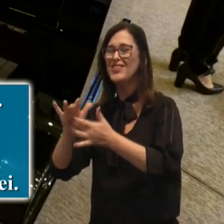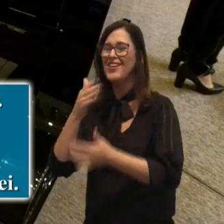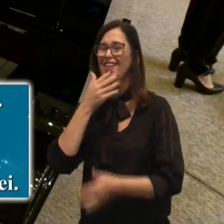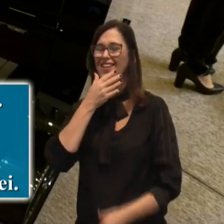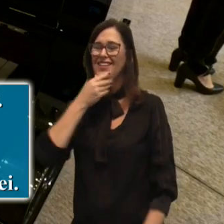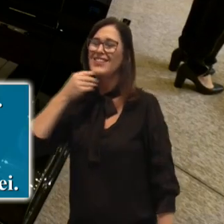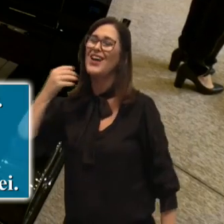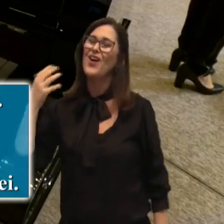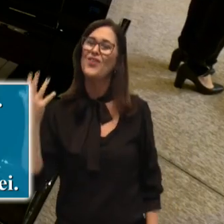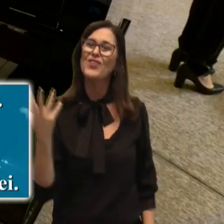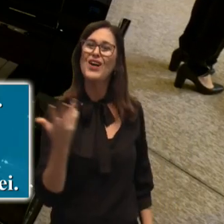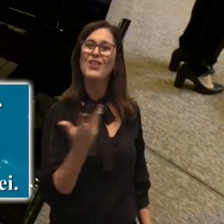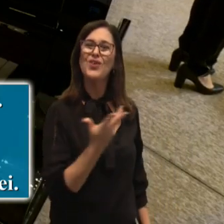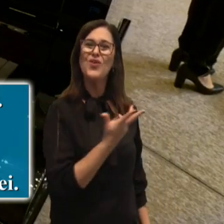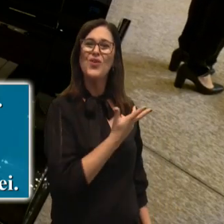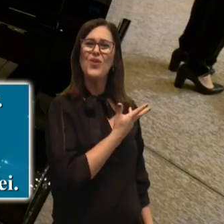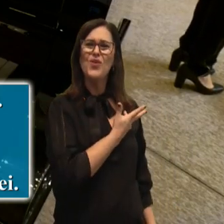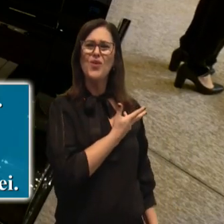Jesus,